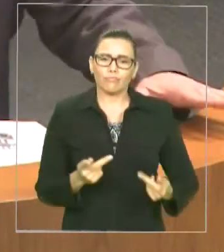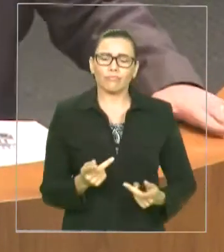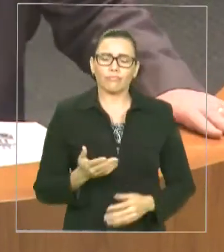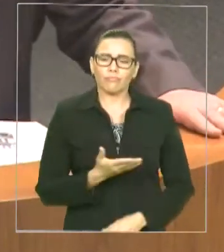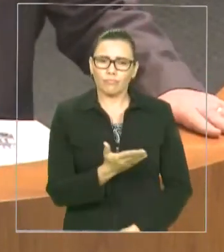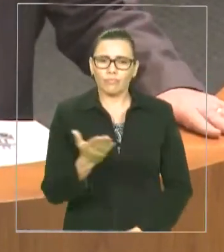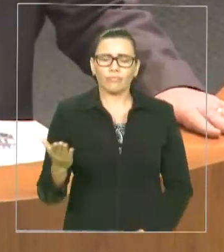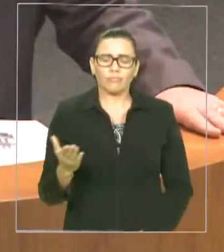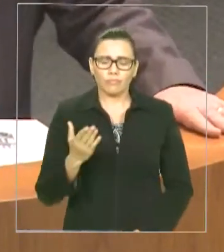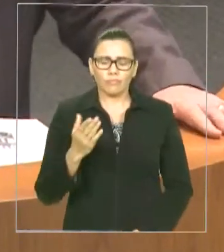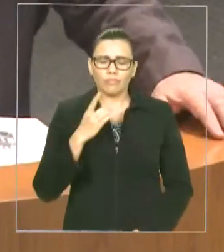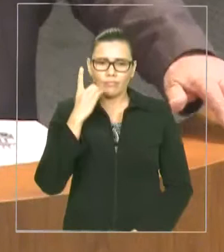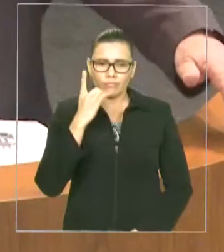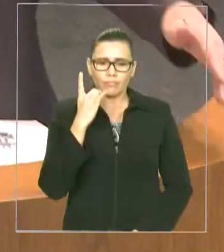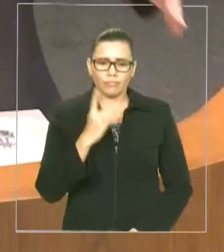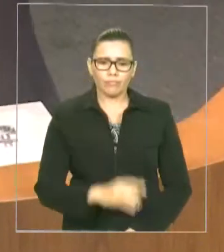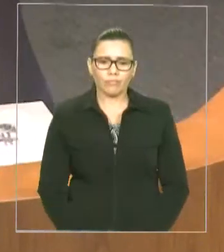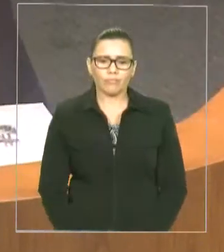daquela feira,